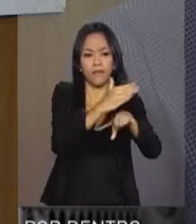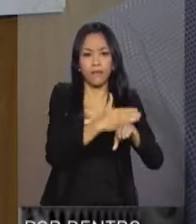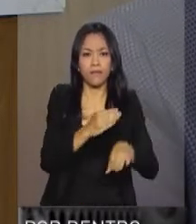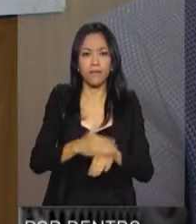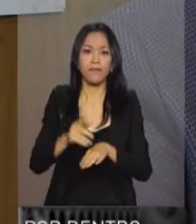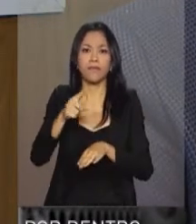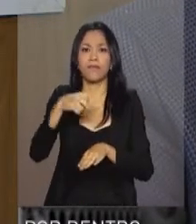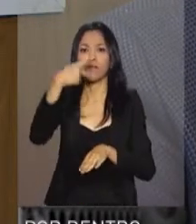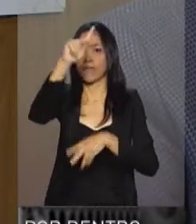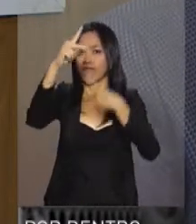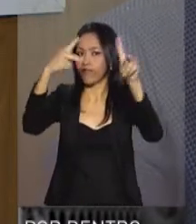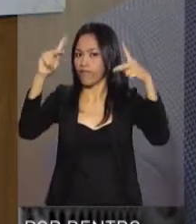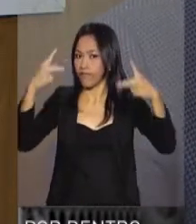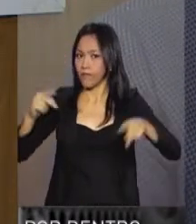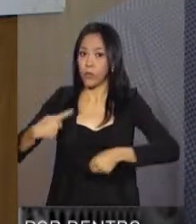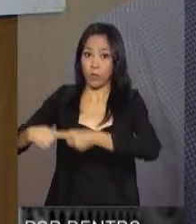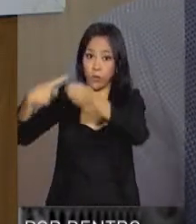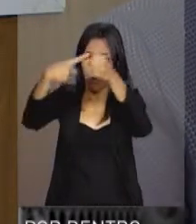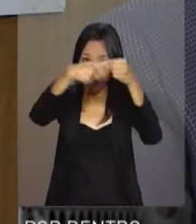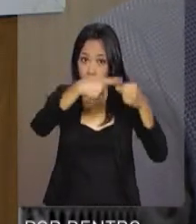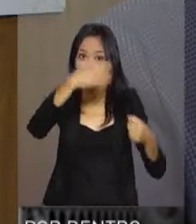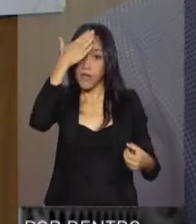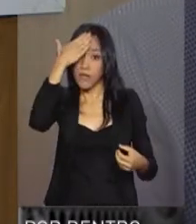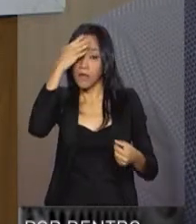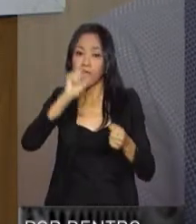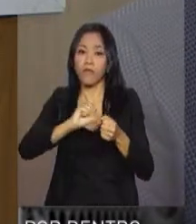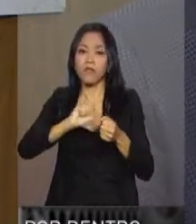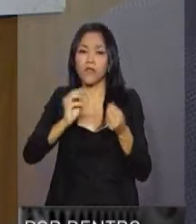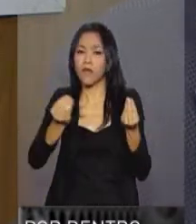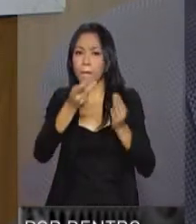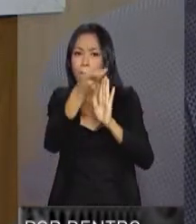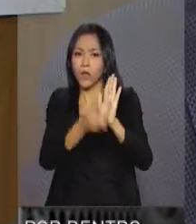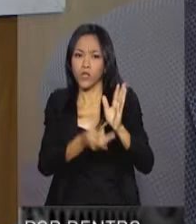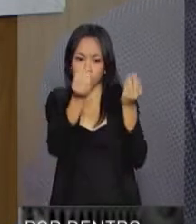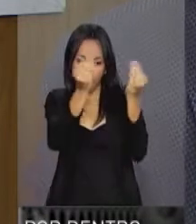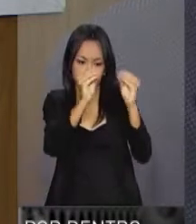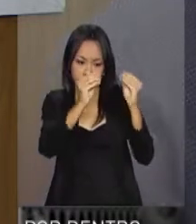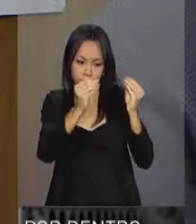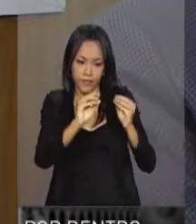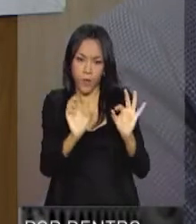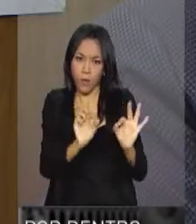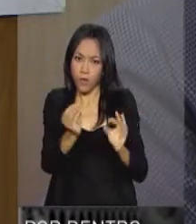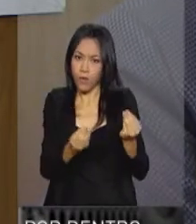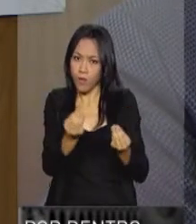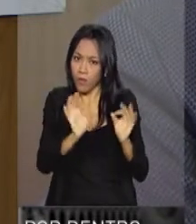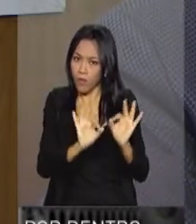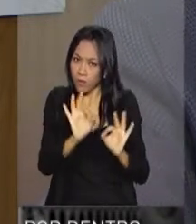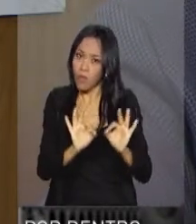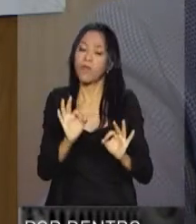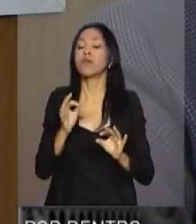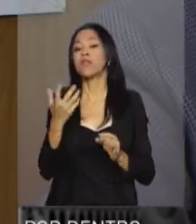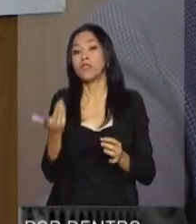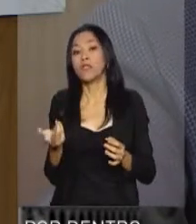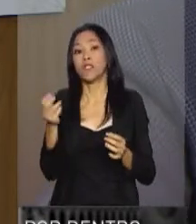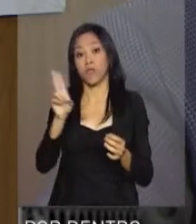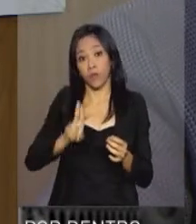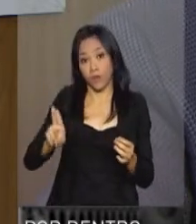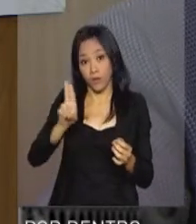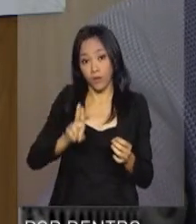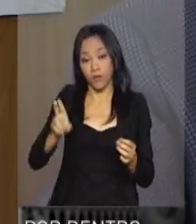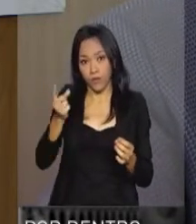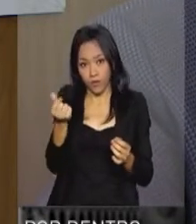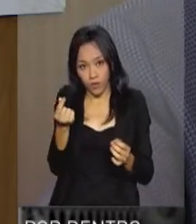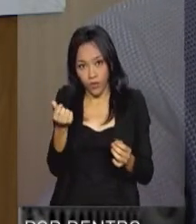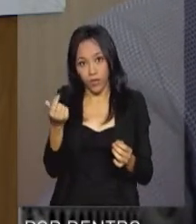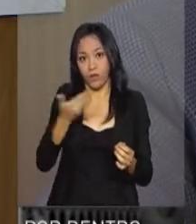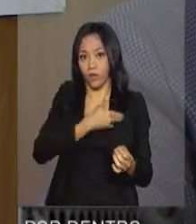elaborarem bons projetos e condições para que este investimento seja da iniciativa privada seja com recurso público chegue às famílias